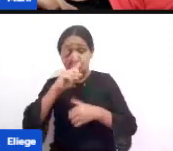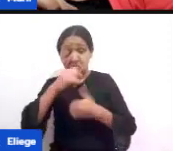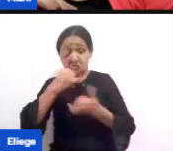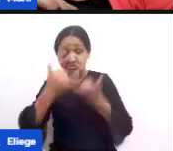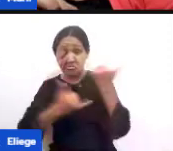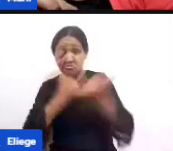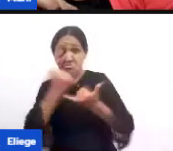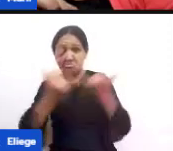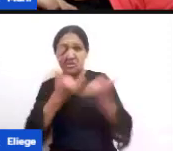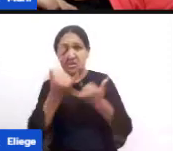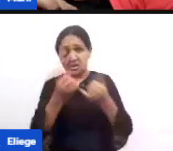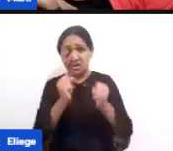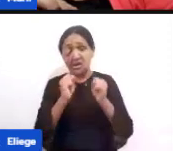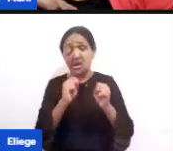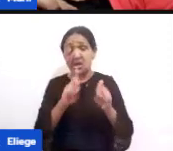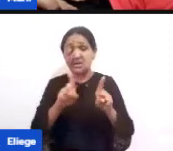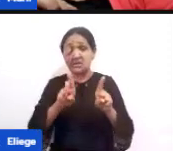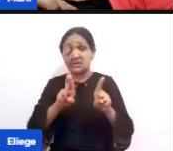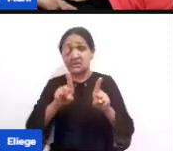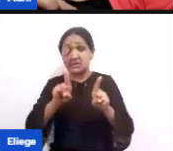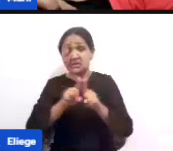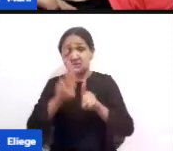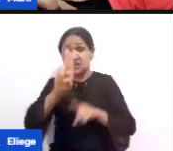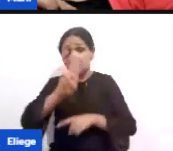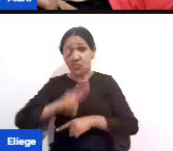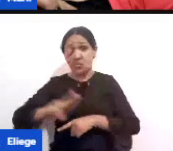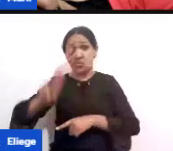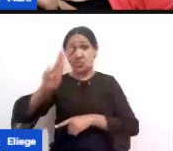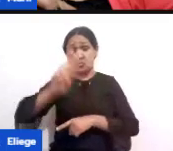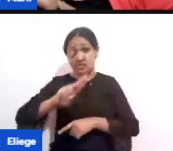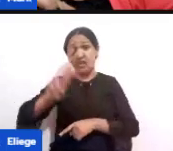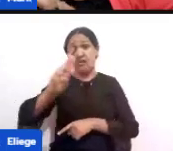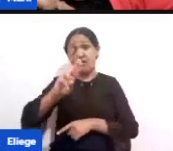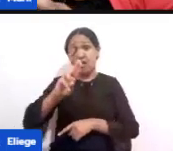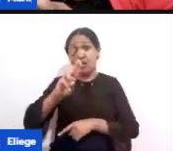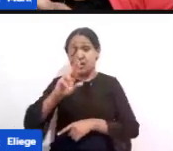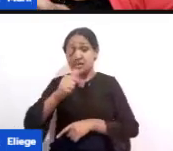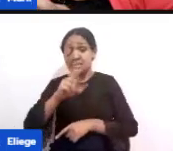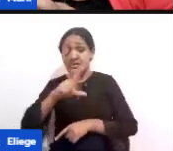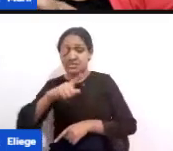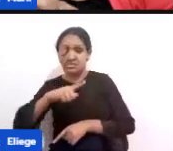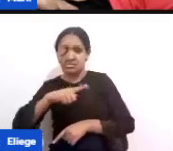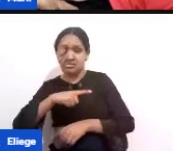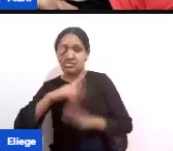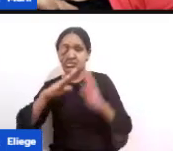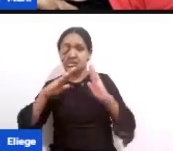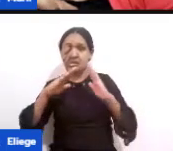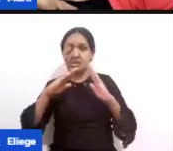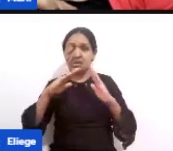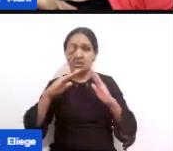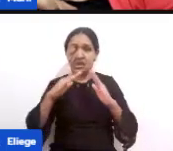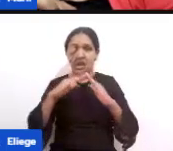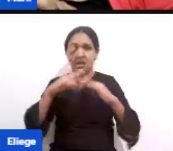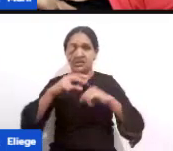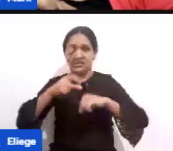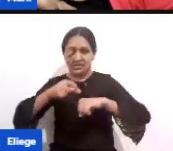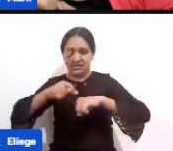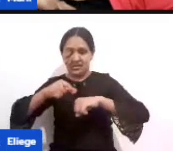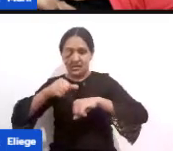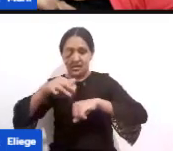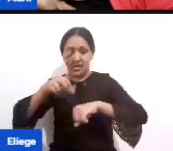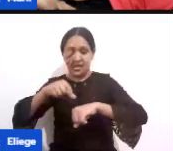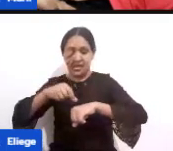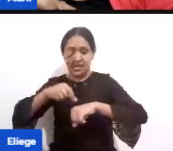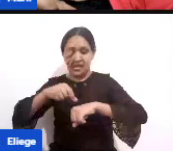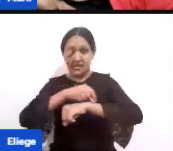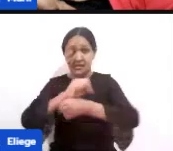pode utilizar o material que eles têm em casa. Os meninos, carrinhos, pega os carrinhos, né,